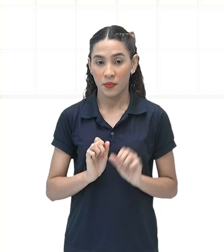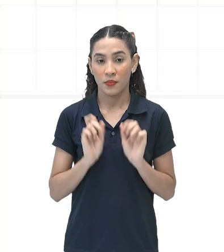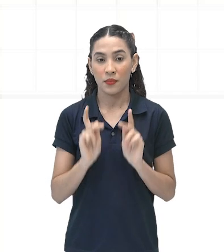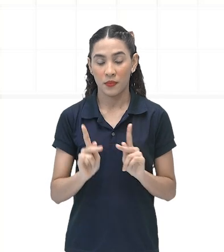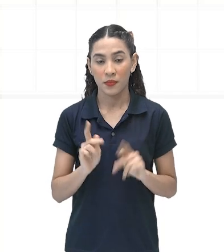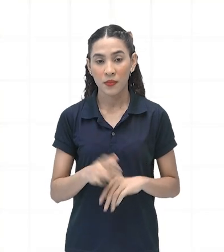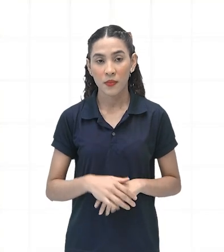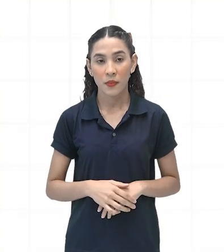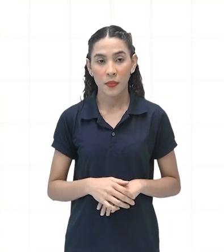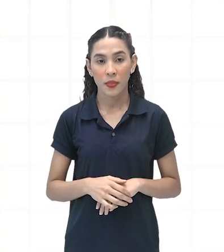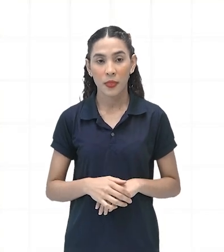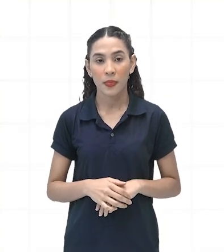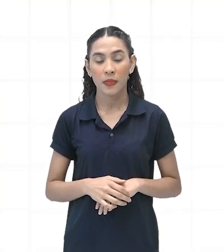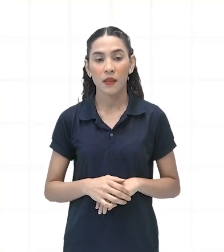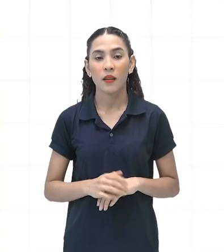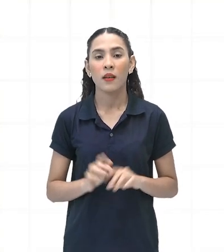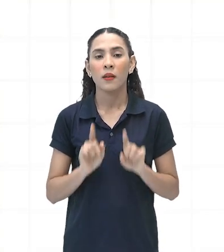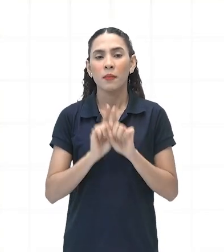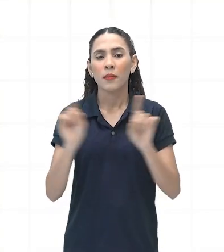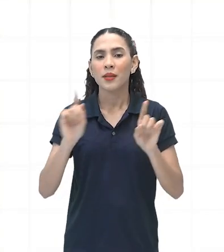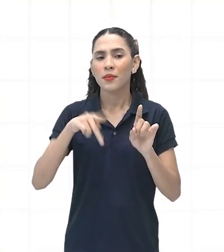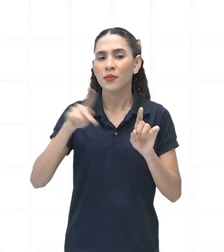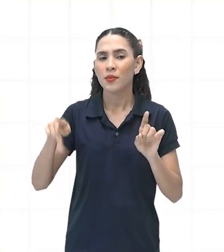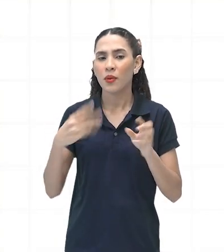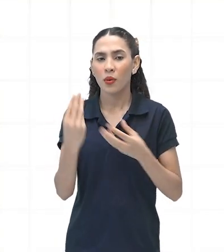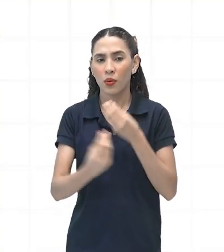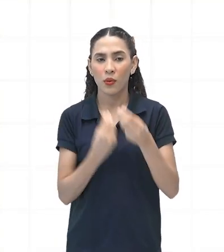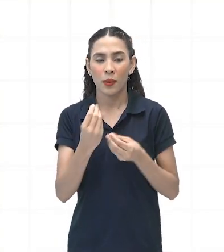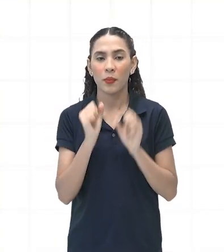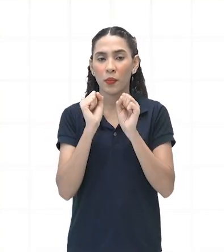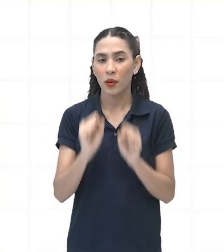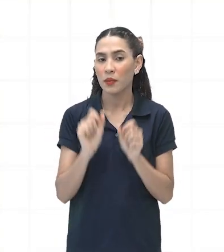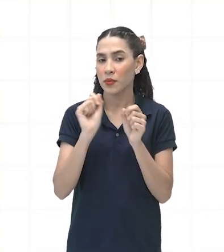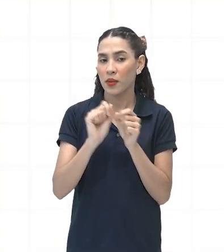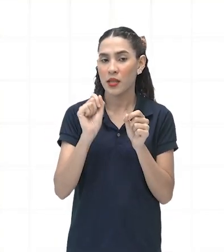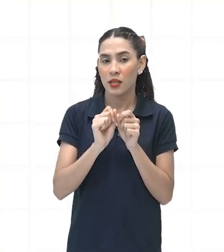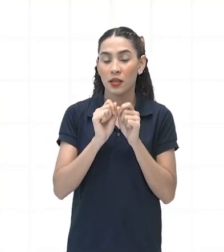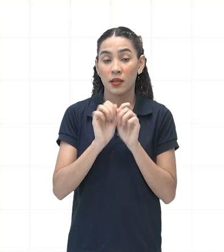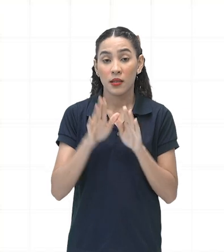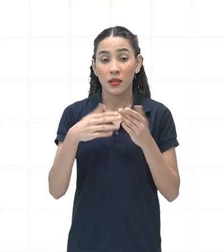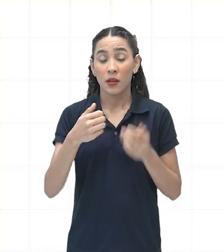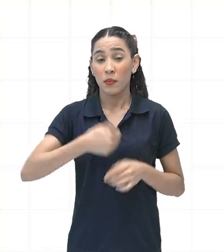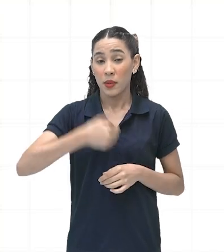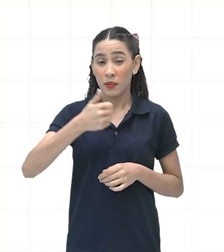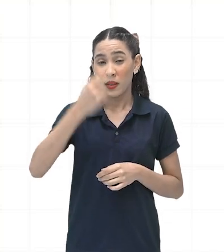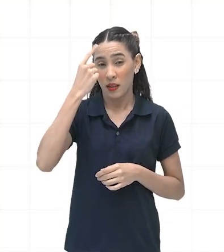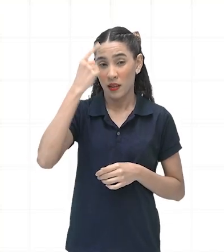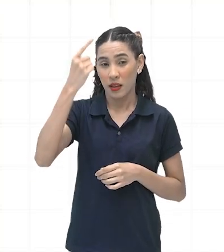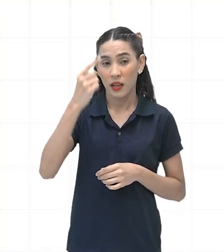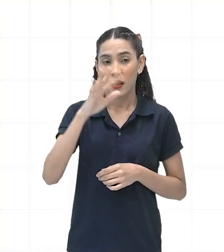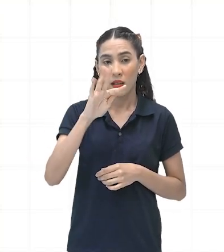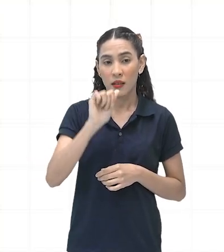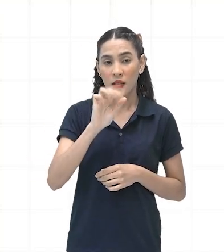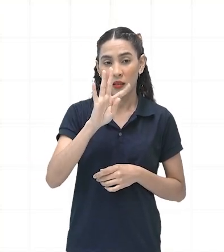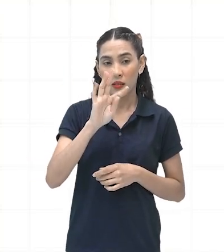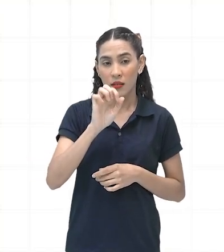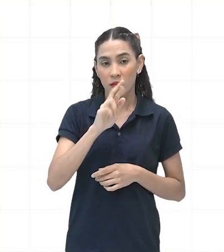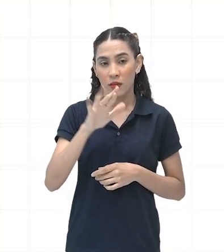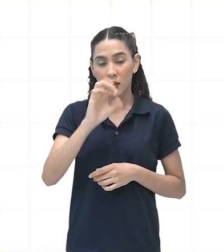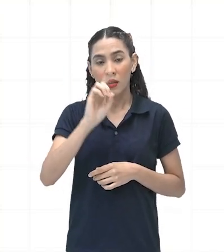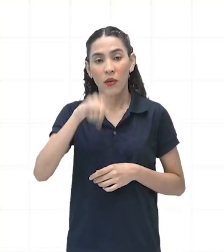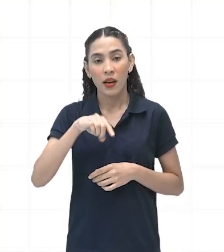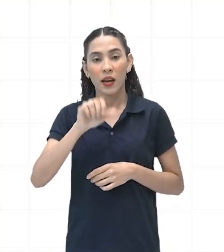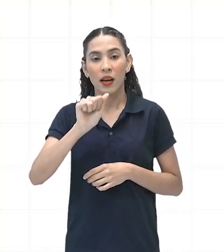bem? Professor, e como que nós podemos fazer isso? A primeira ideia de fatoração é a fatoração